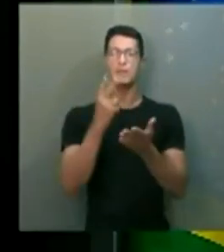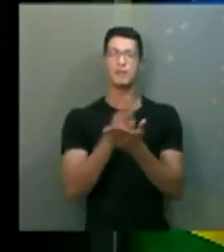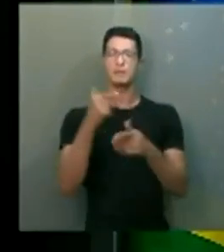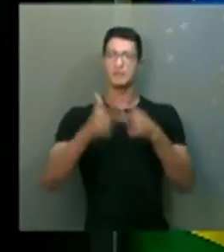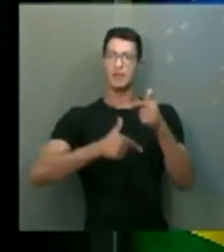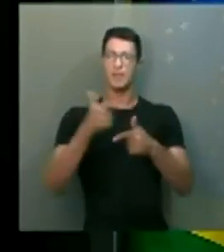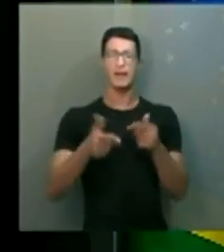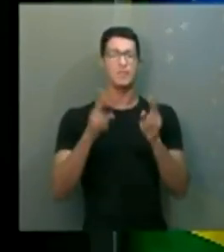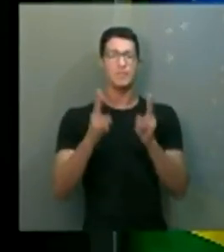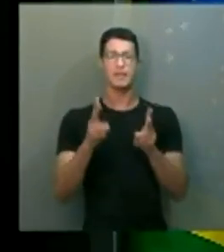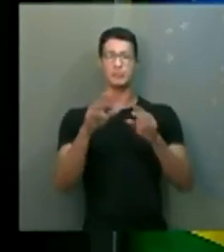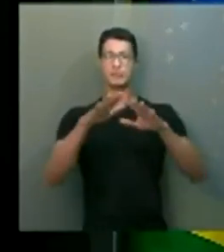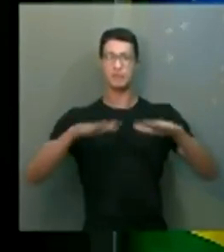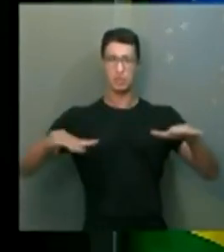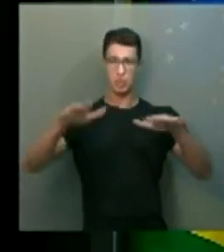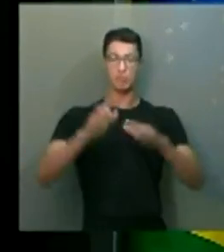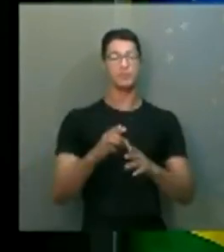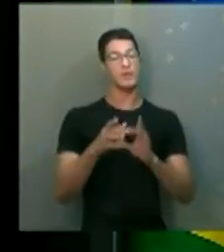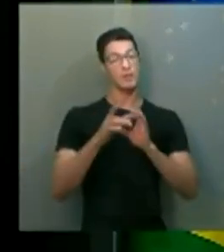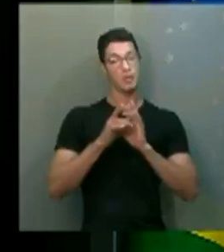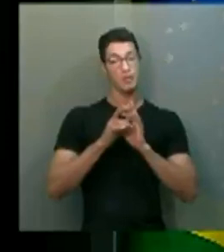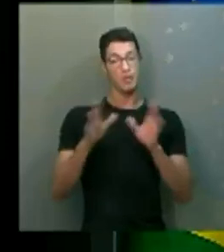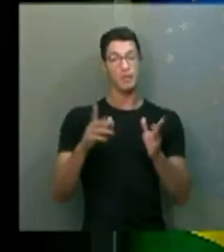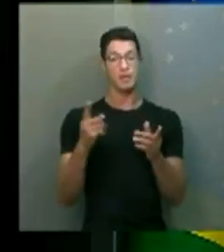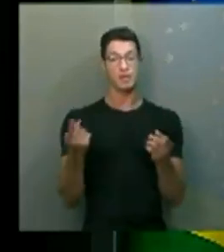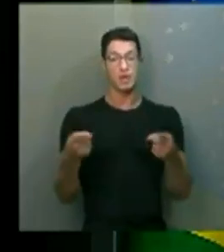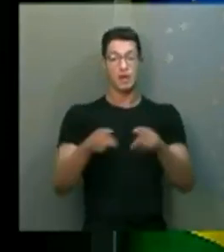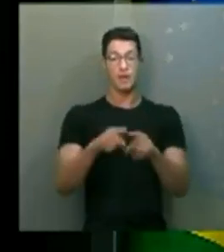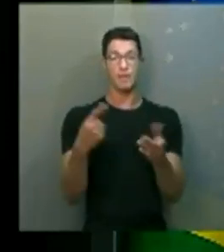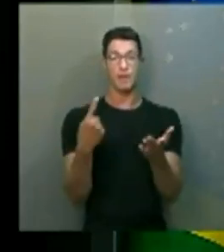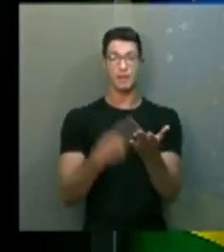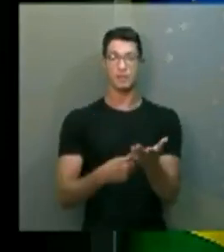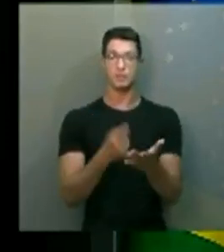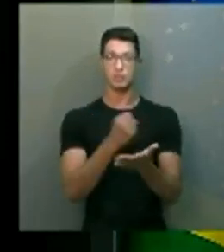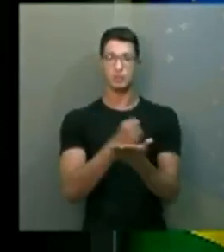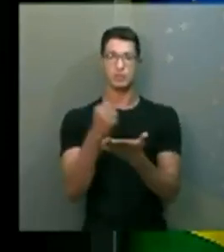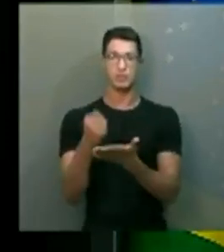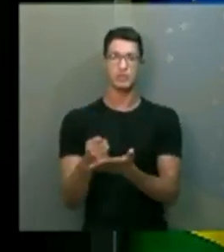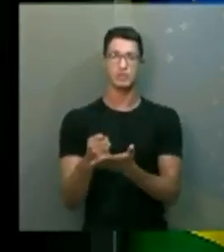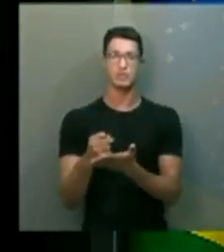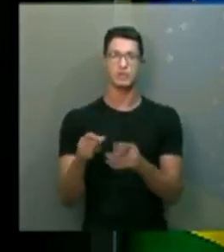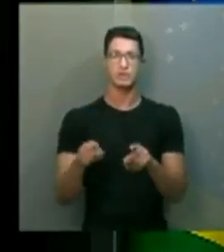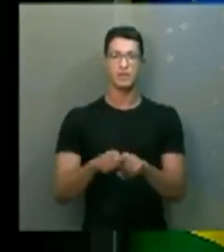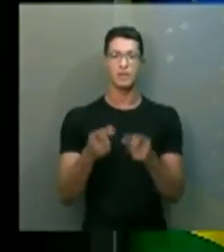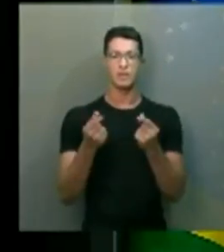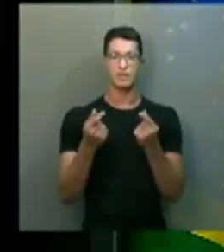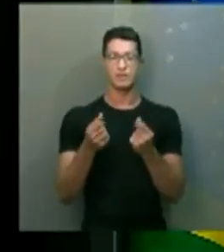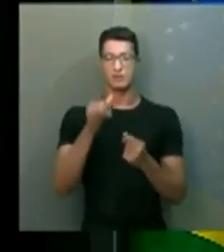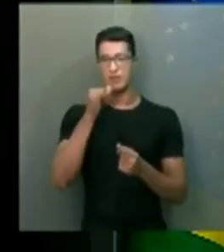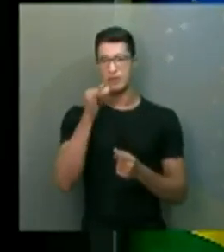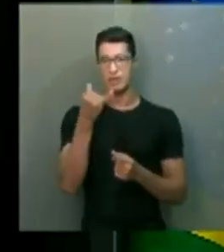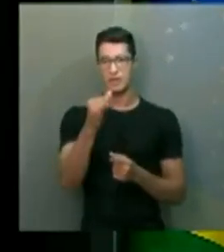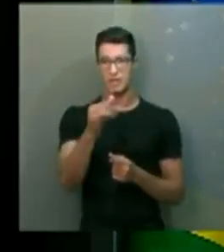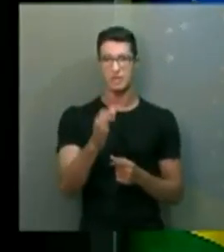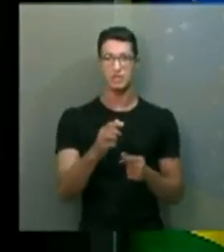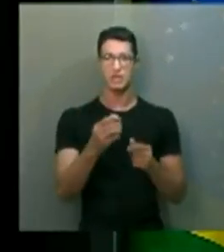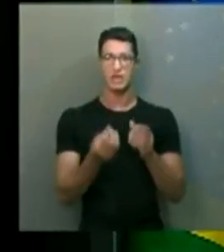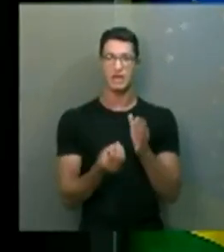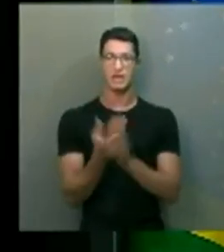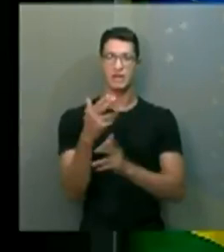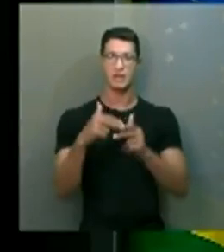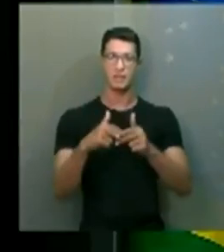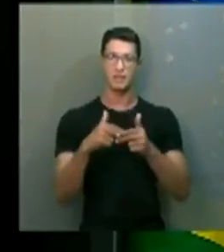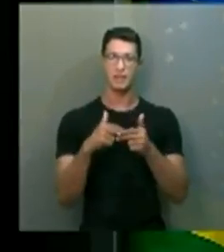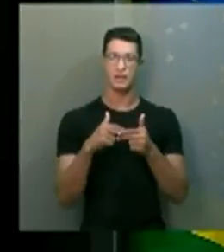mesmo setor. Permite a repactuação do modelo de contratação e do preço da energia elétrica a ser gerada